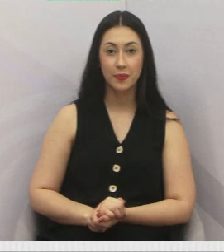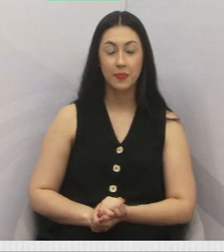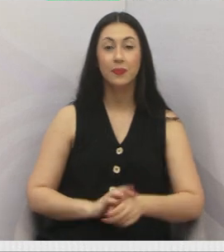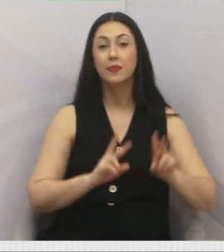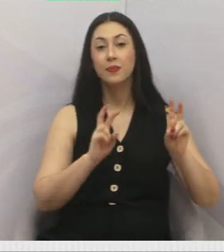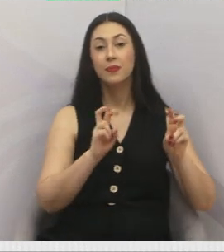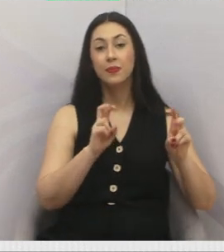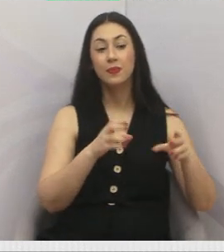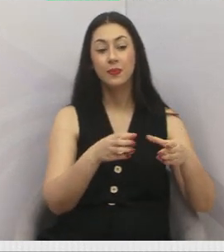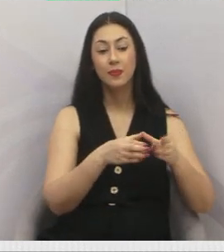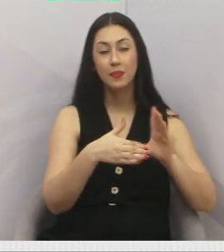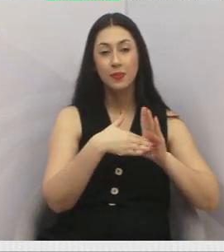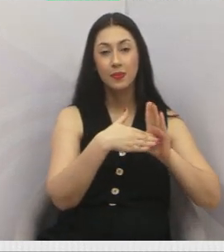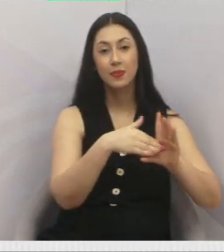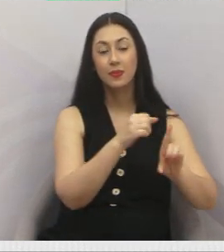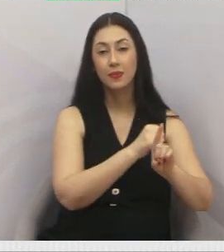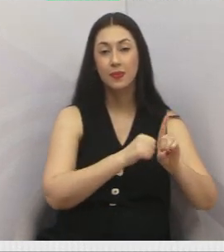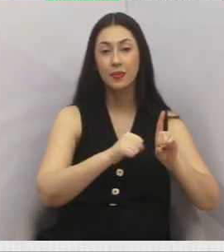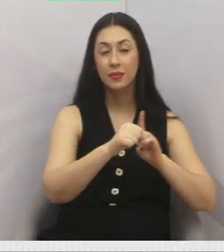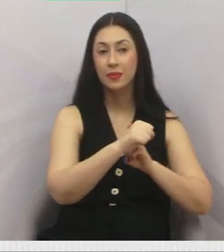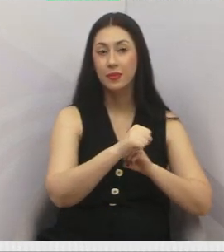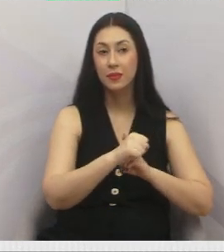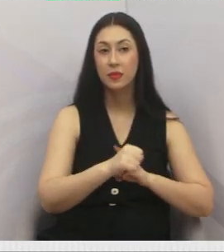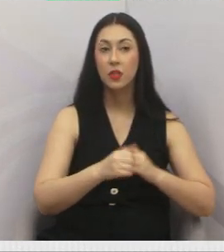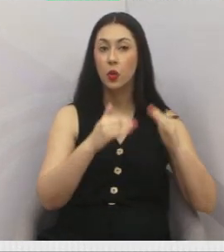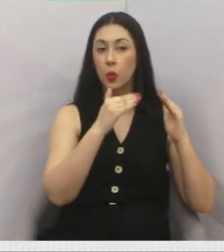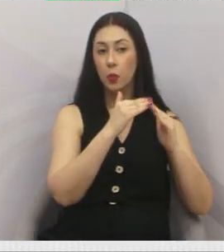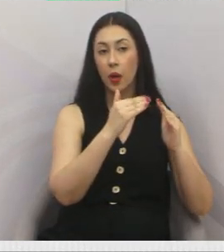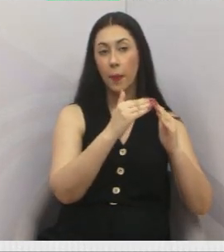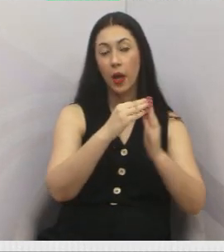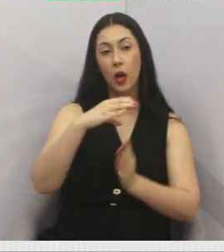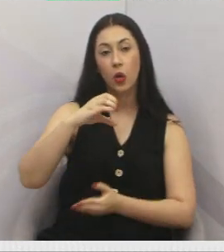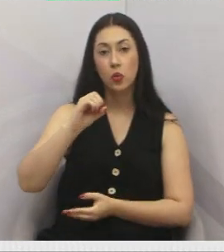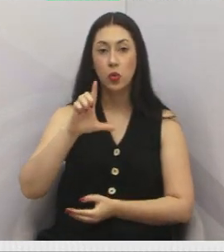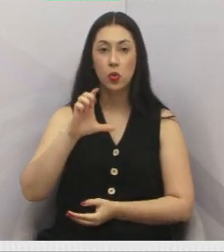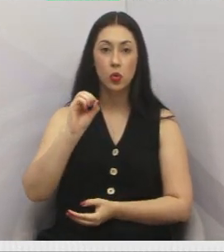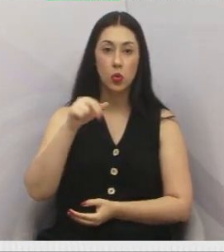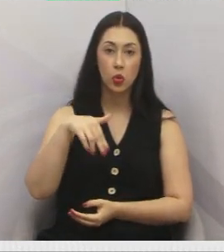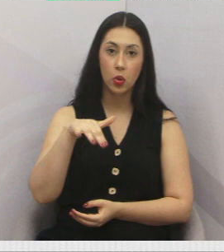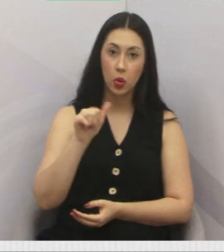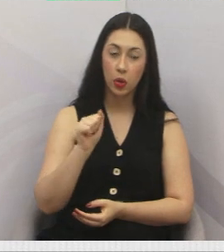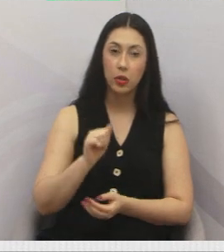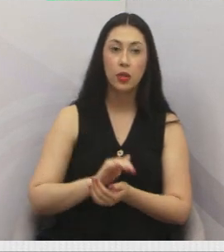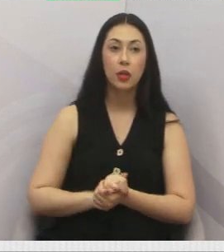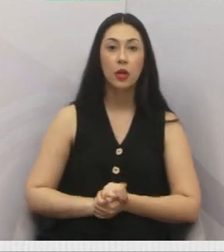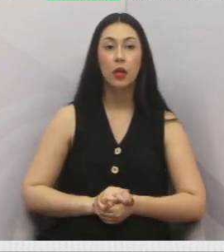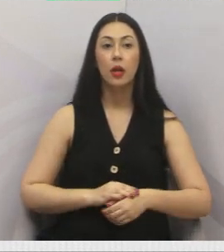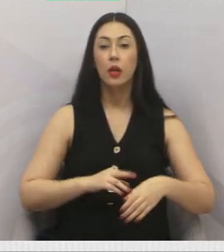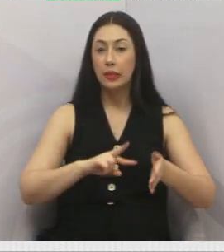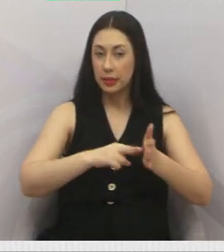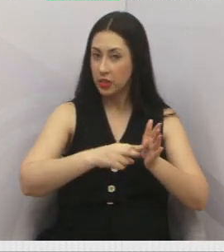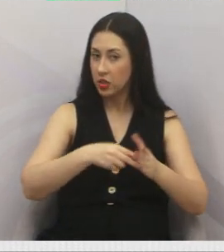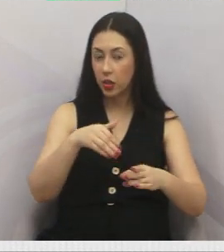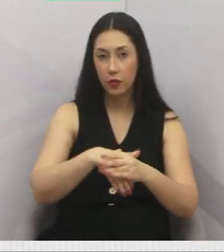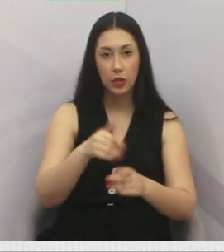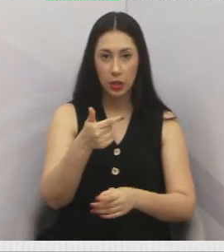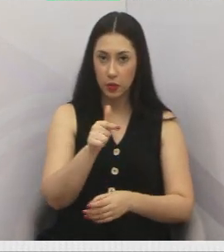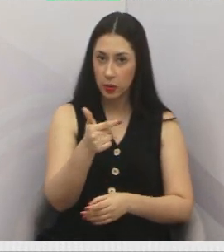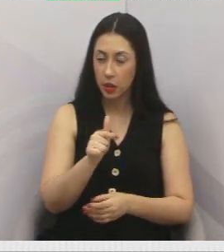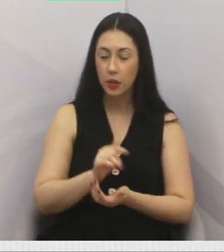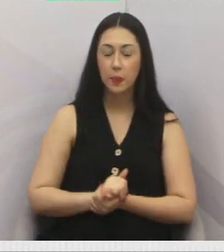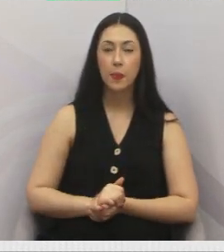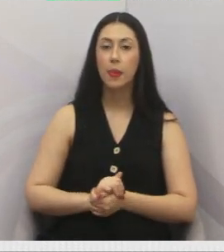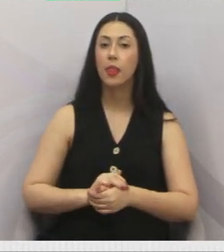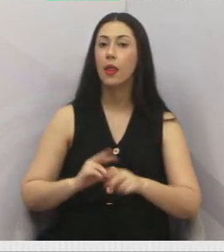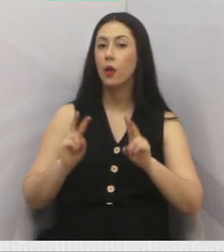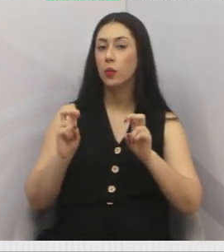Segmento Movimentos Populares, um voto para a Associação dos Moradores do Jardim Colônia. Segmento Entidades de Classe Sindical, voto em branco.